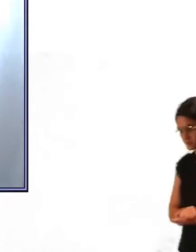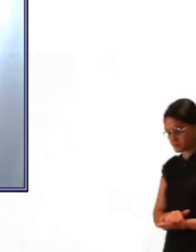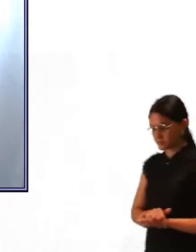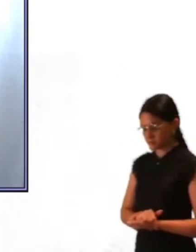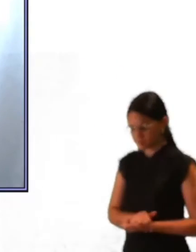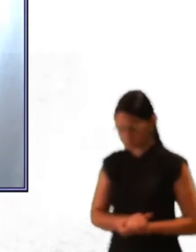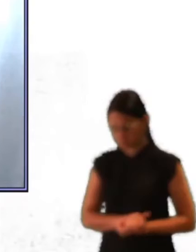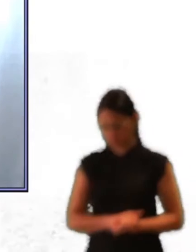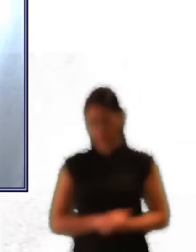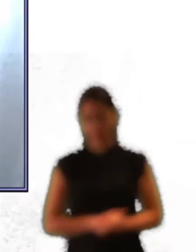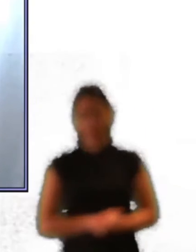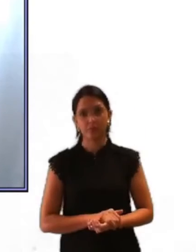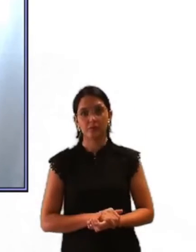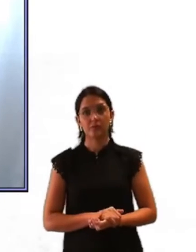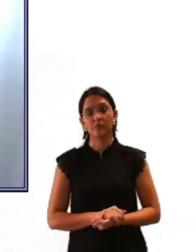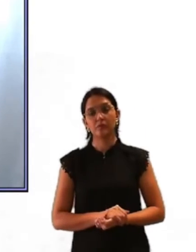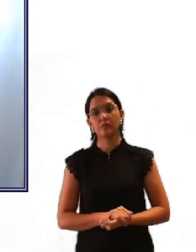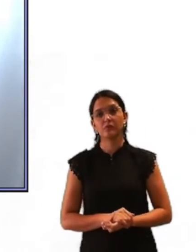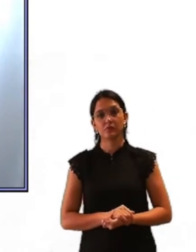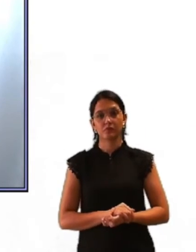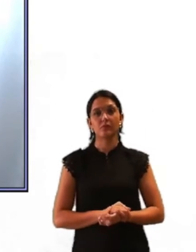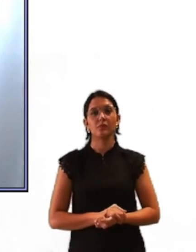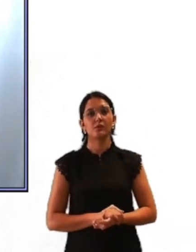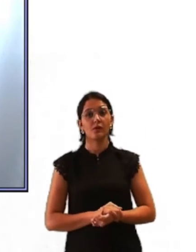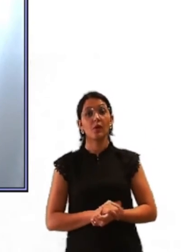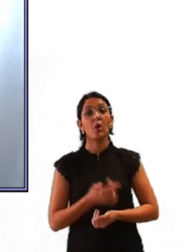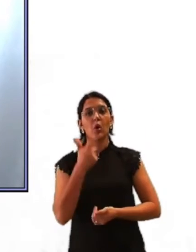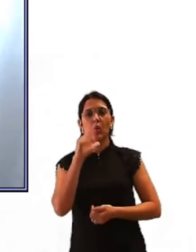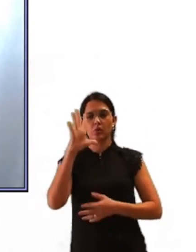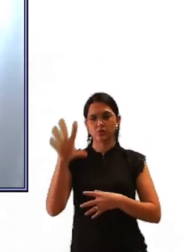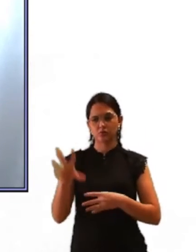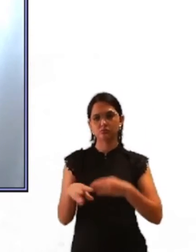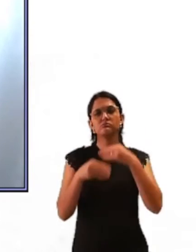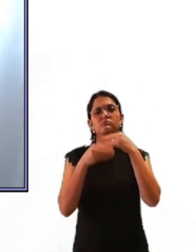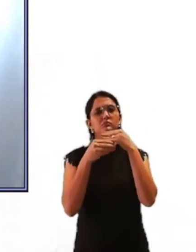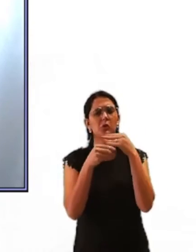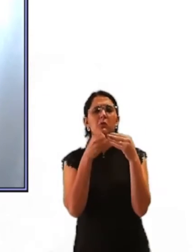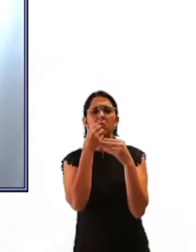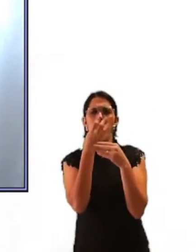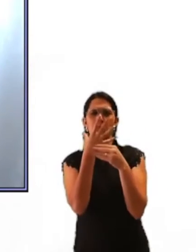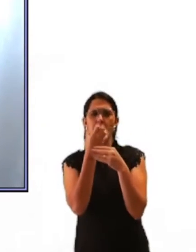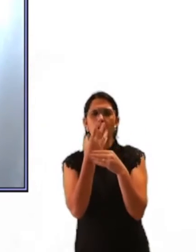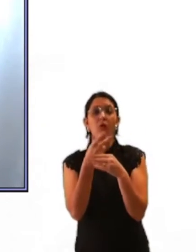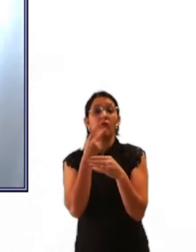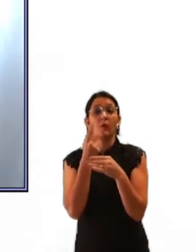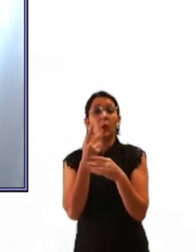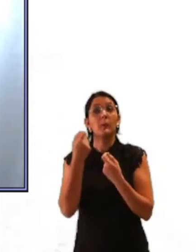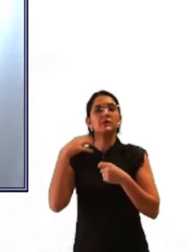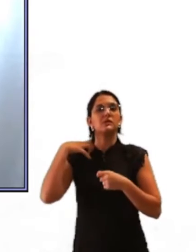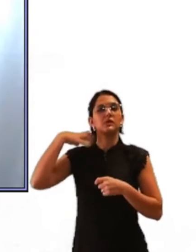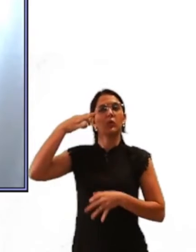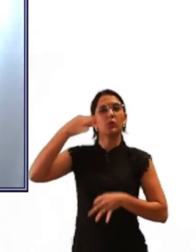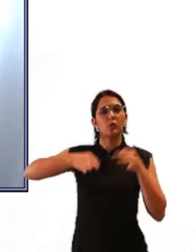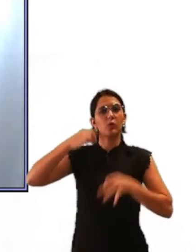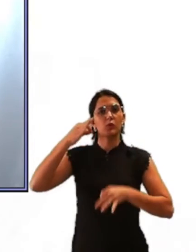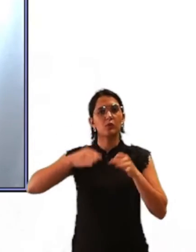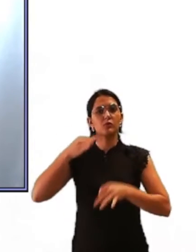Perfeito, uma outra colocação aqui muito boa, de que o juiz deve ser imparcial e não neutro, né?